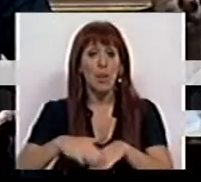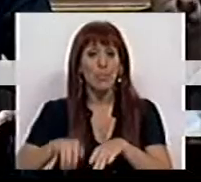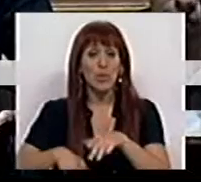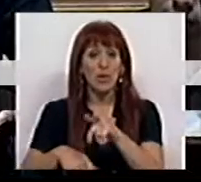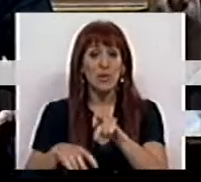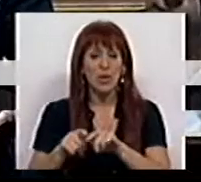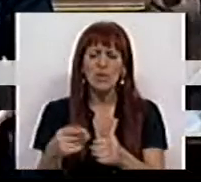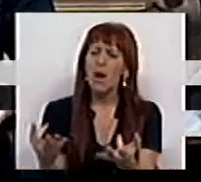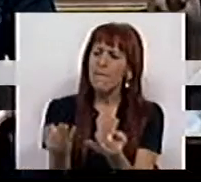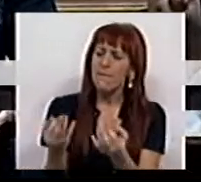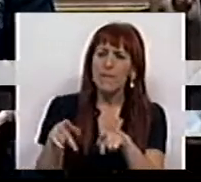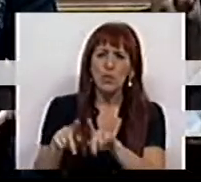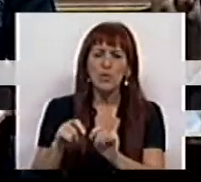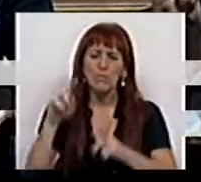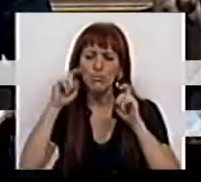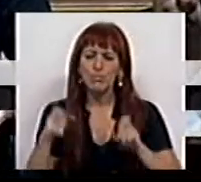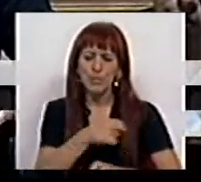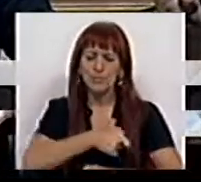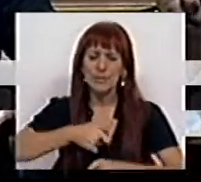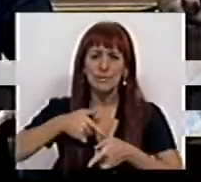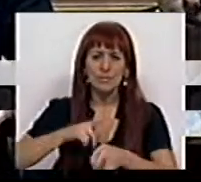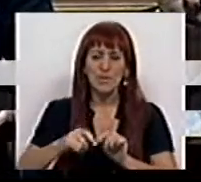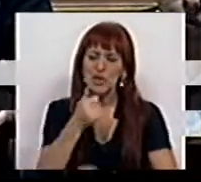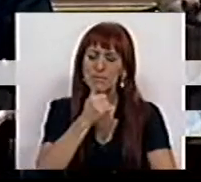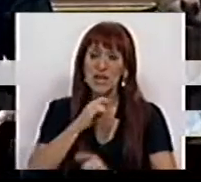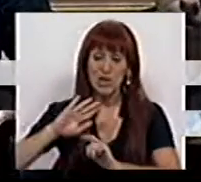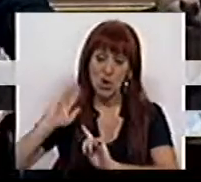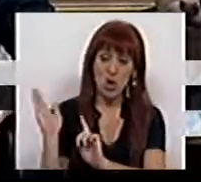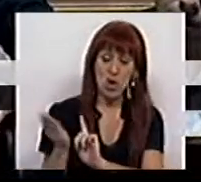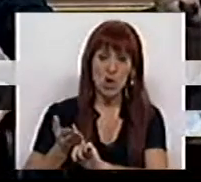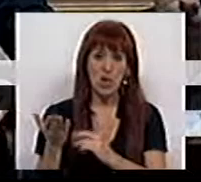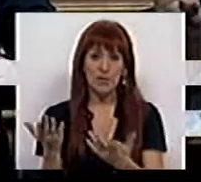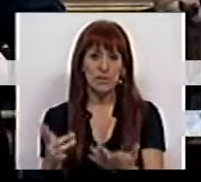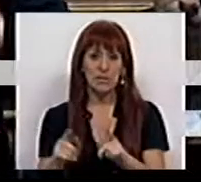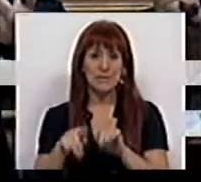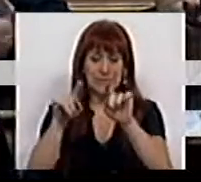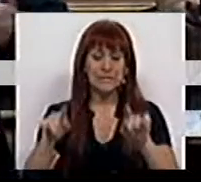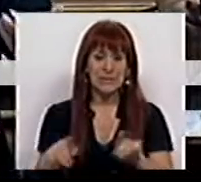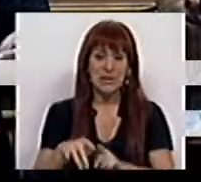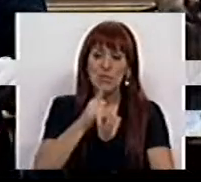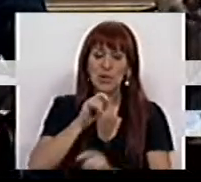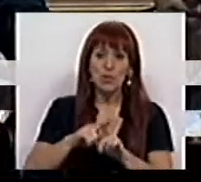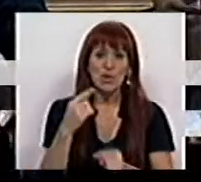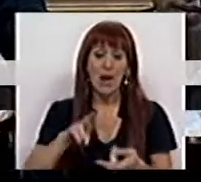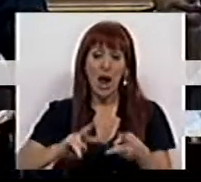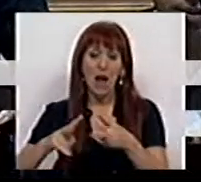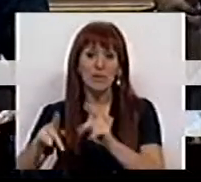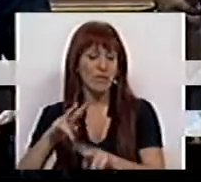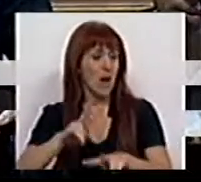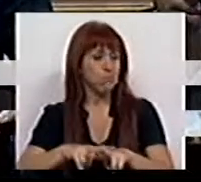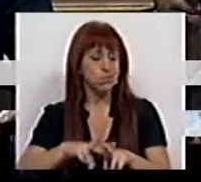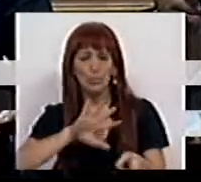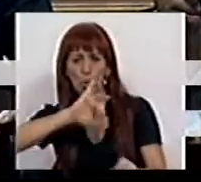ao reconhecimento e fiscalização das medidas de coação no quadro das medidas alternativas à